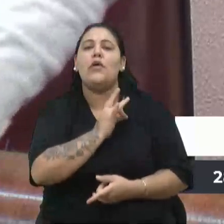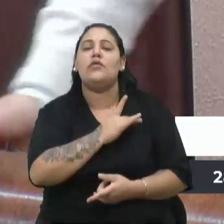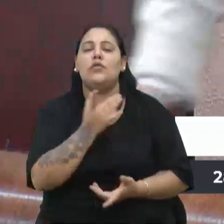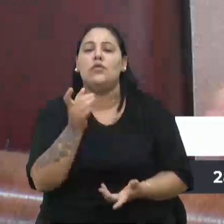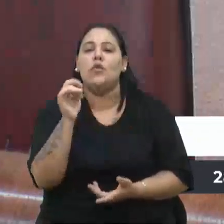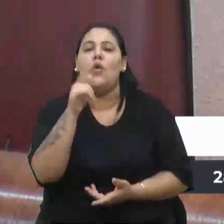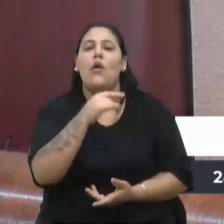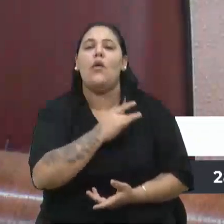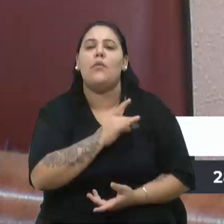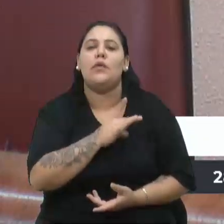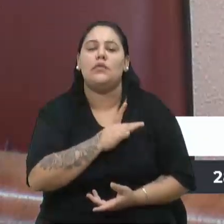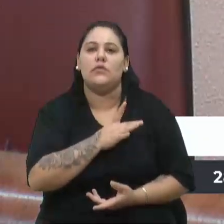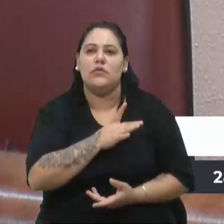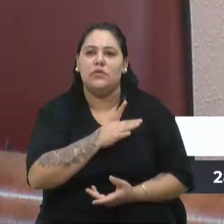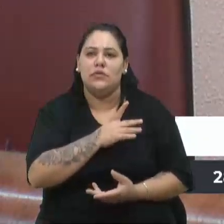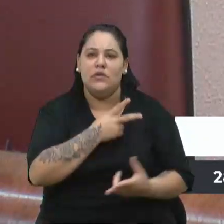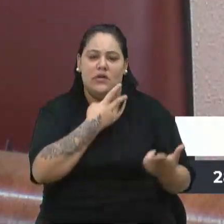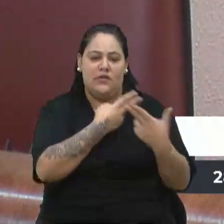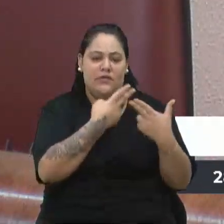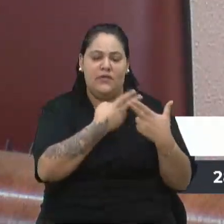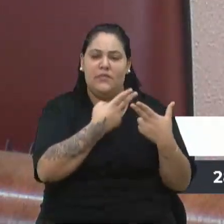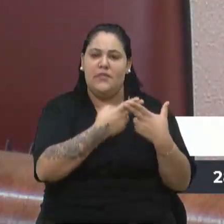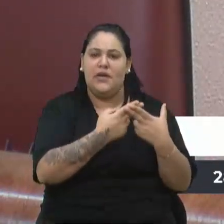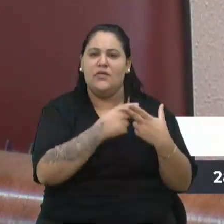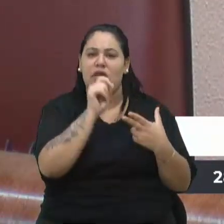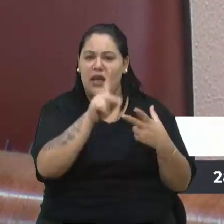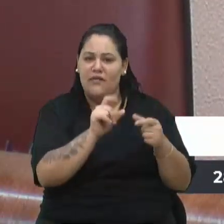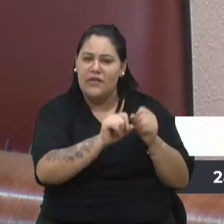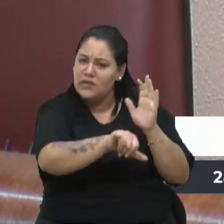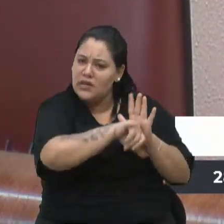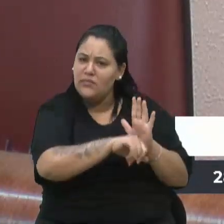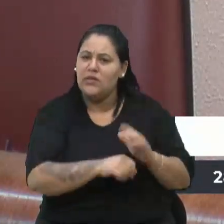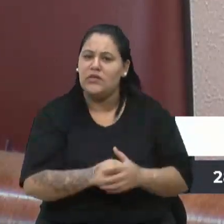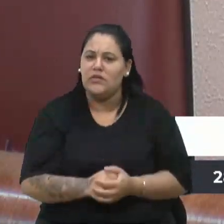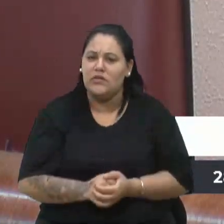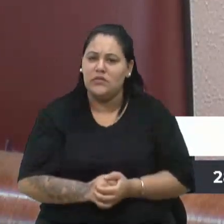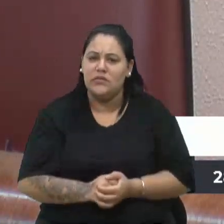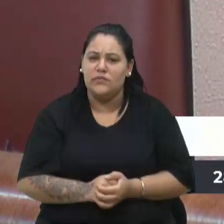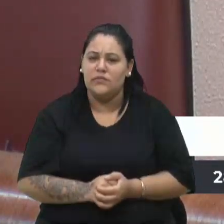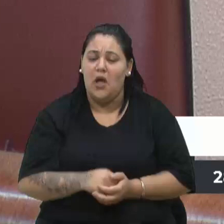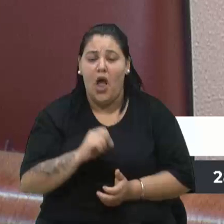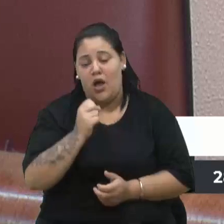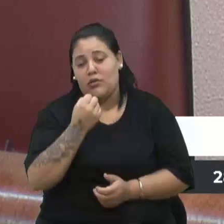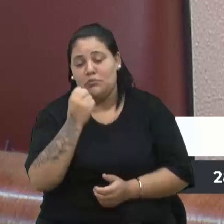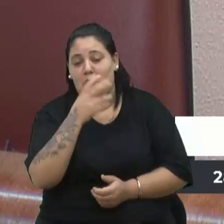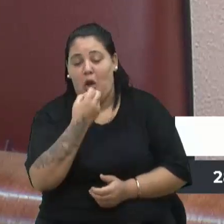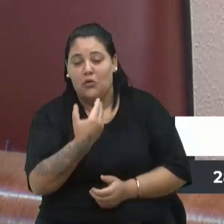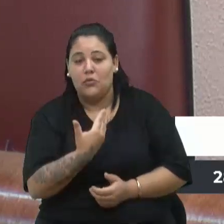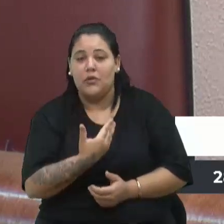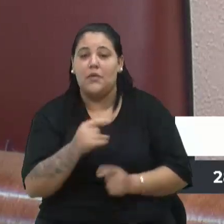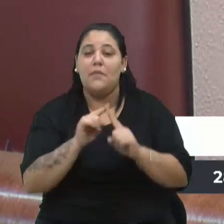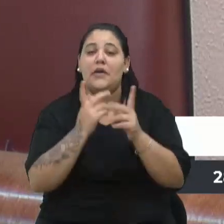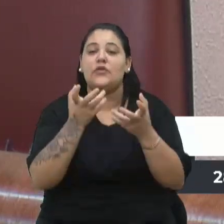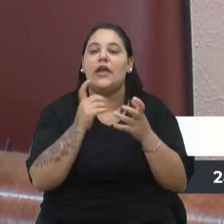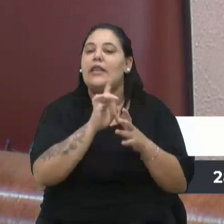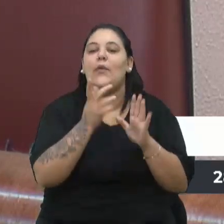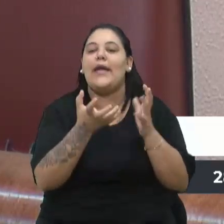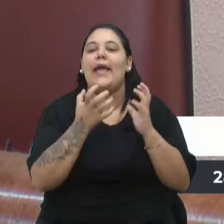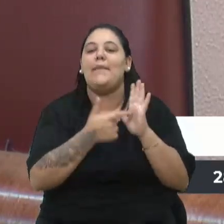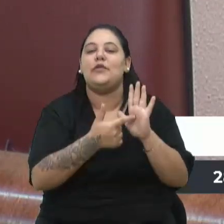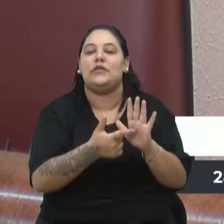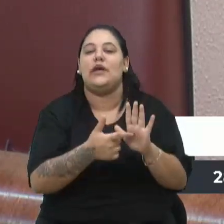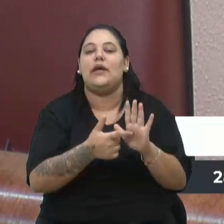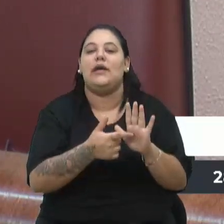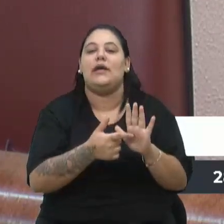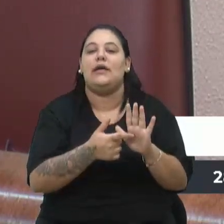medo? Que fique preso quem quebrou. E aí tudo bem. Mas o que eles não querem mostrar, vereador Bortola?